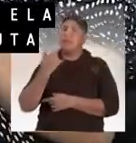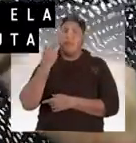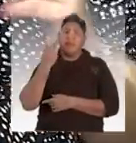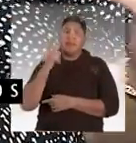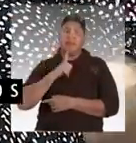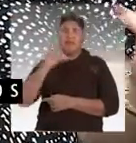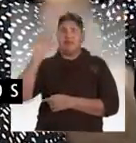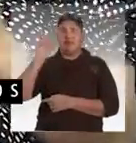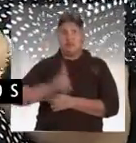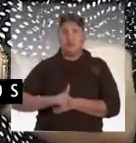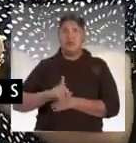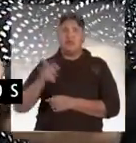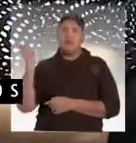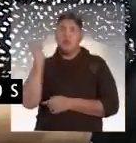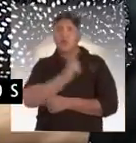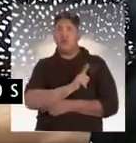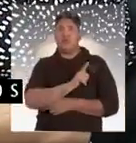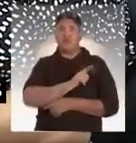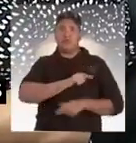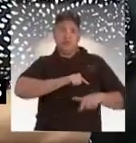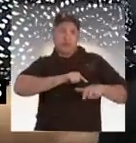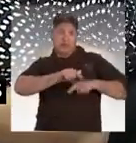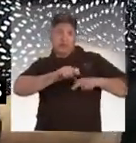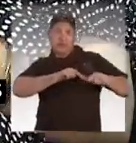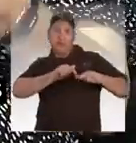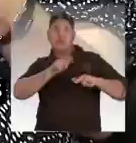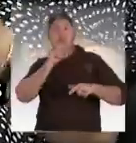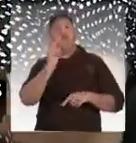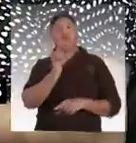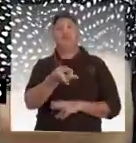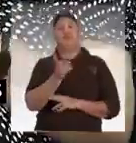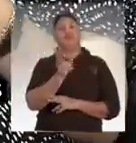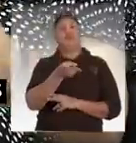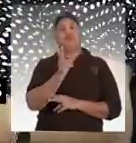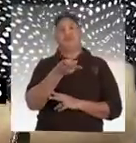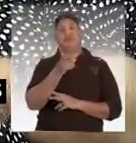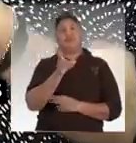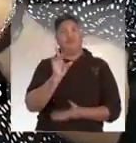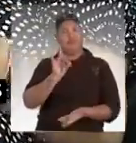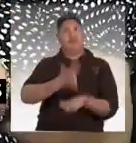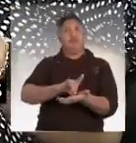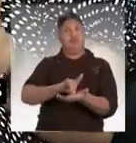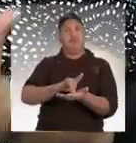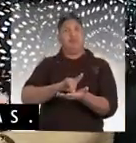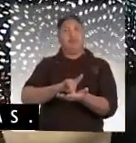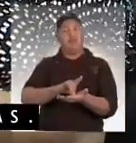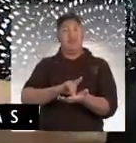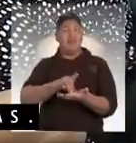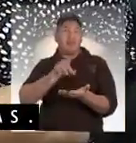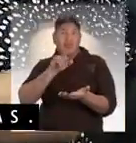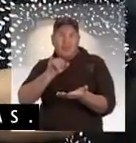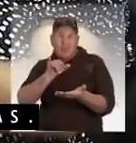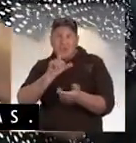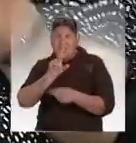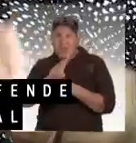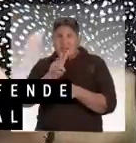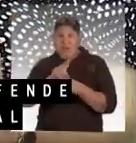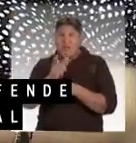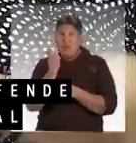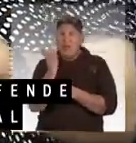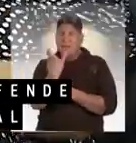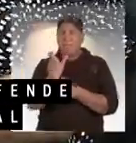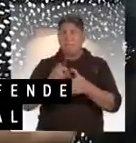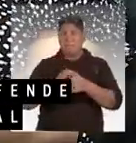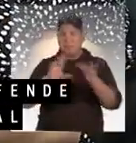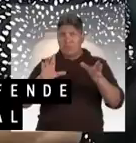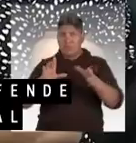para que os direitos e conquistas dos trabalhadores, eles continuem sendo direitos e conquistas. Porque quando você defende